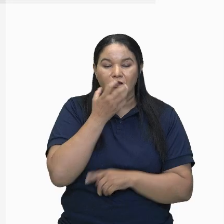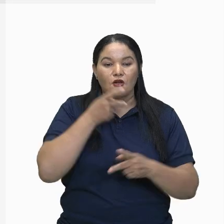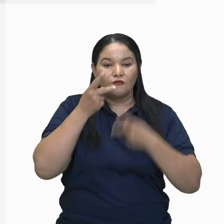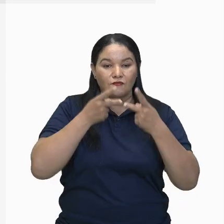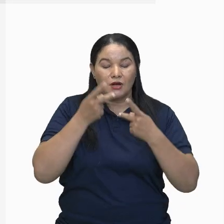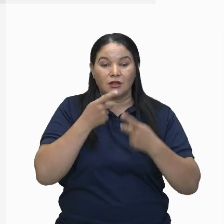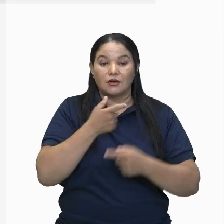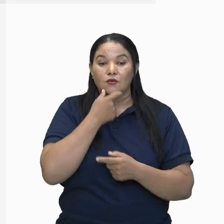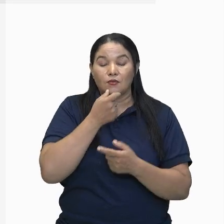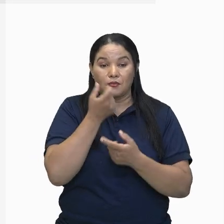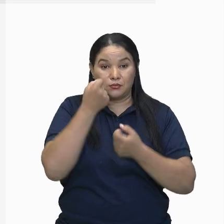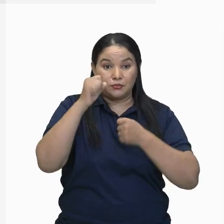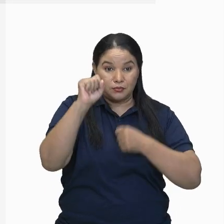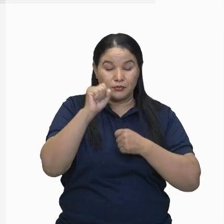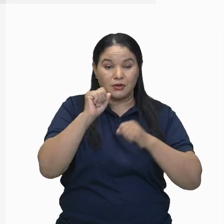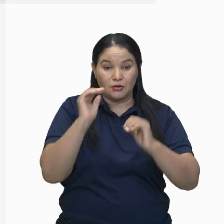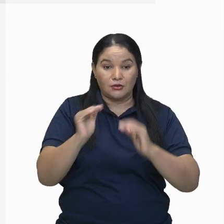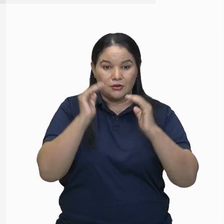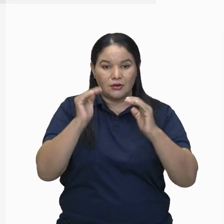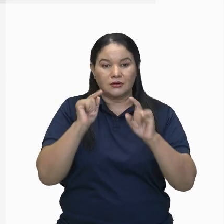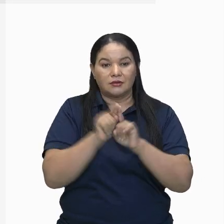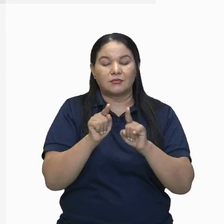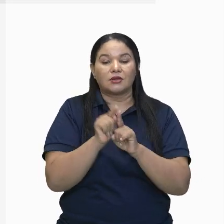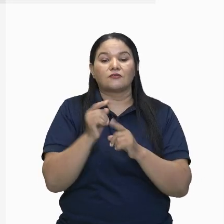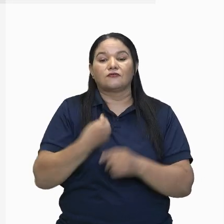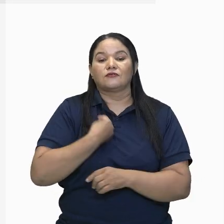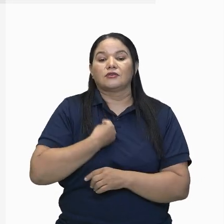ele está onde? Na